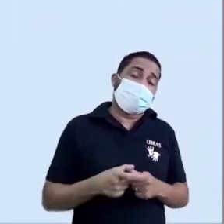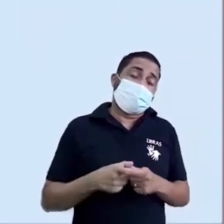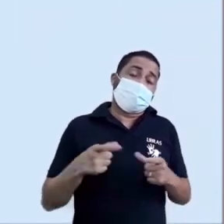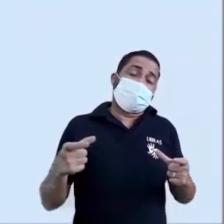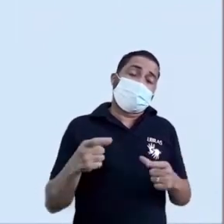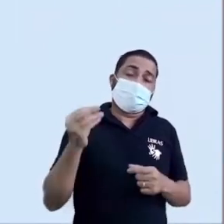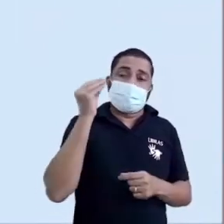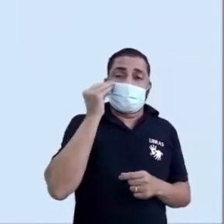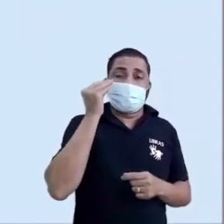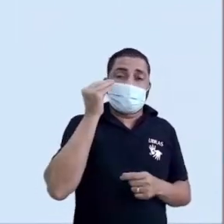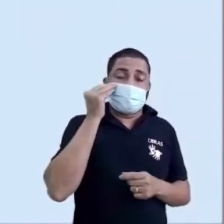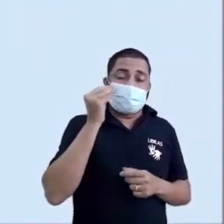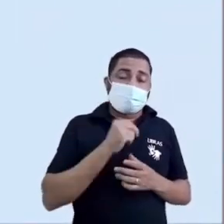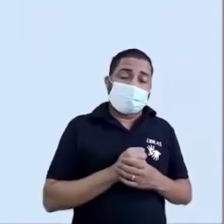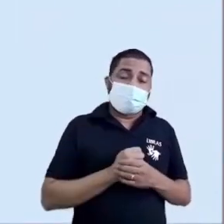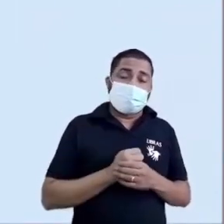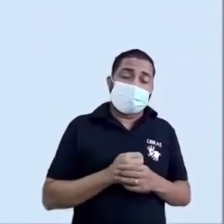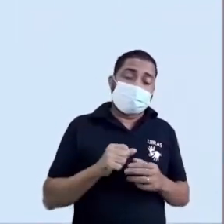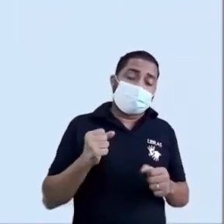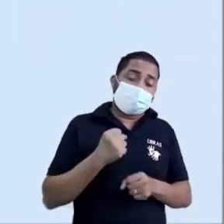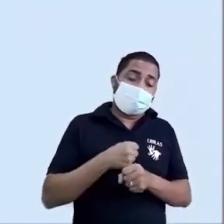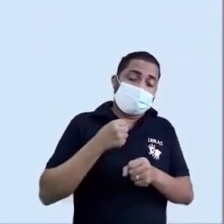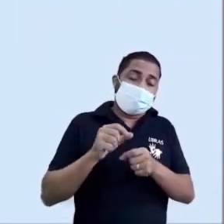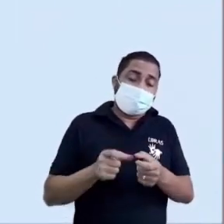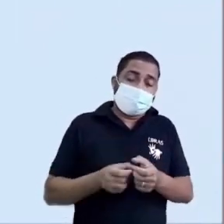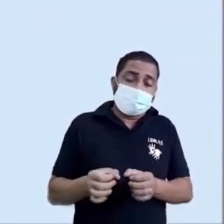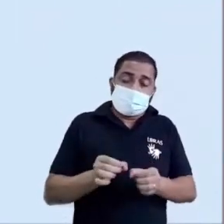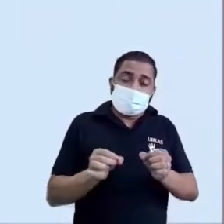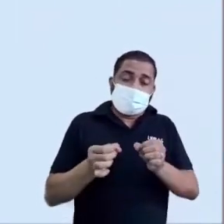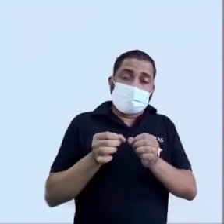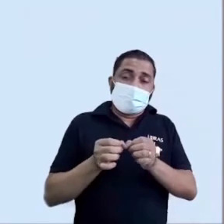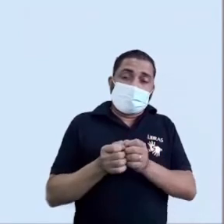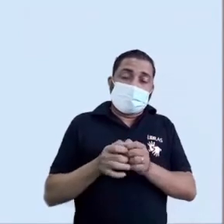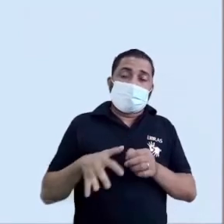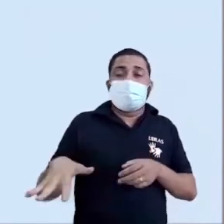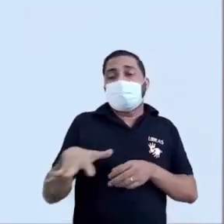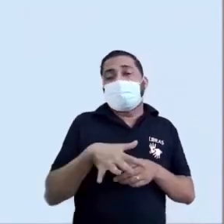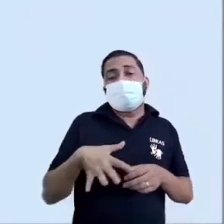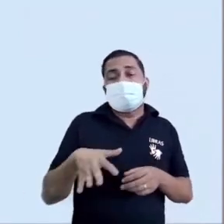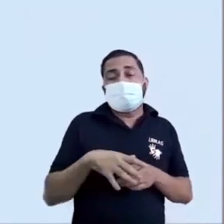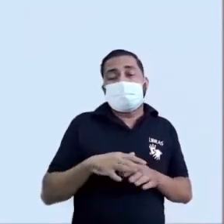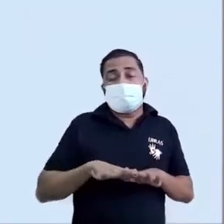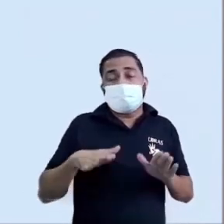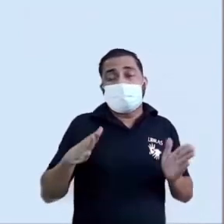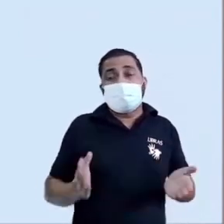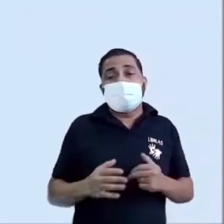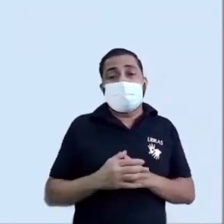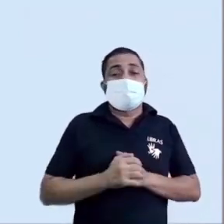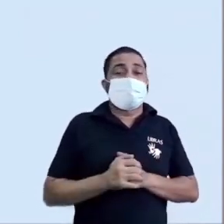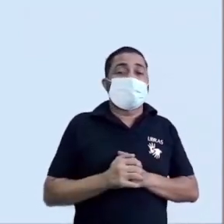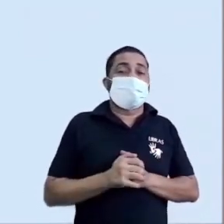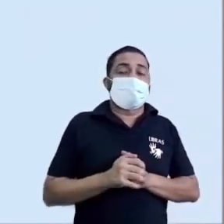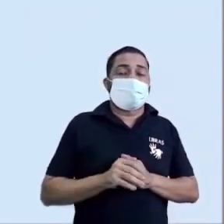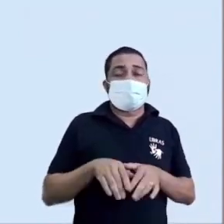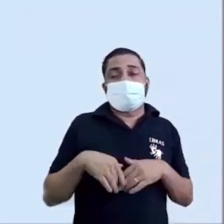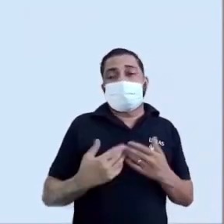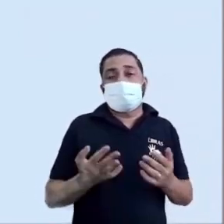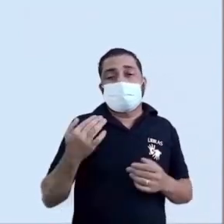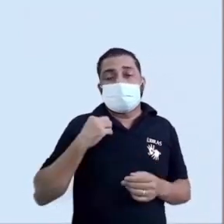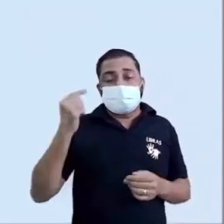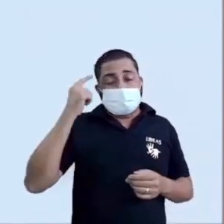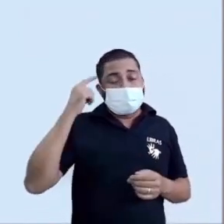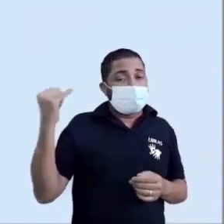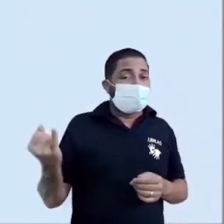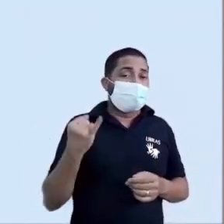no aspecto de montagem de espaços e de objetos e de móveis, né? Então, eu acho que é